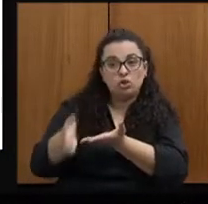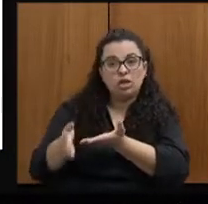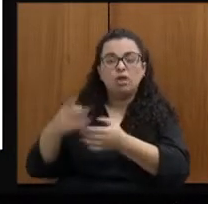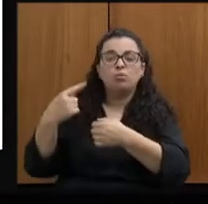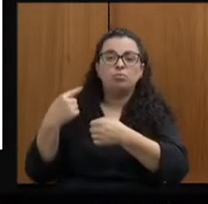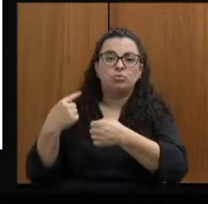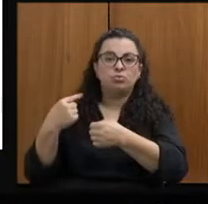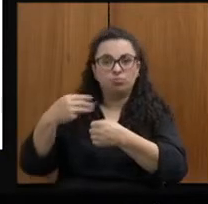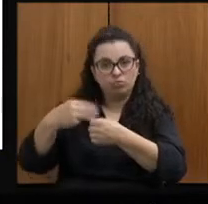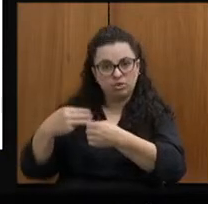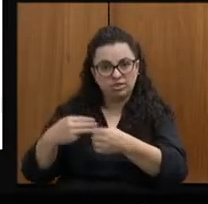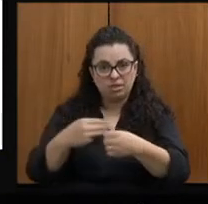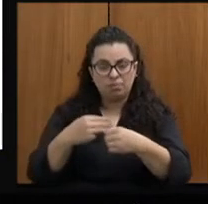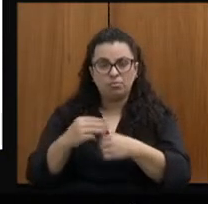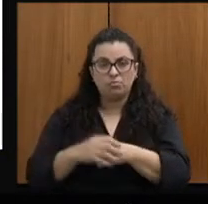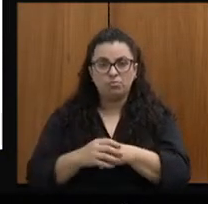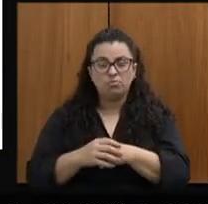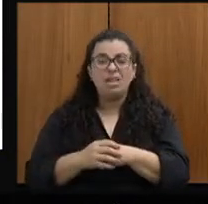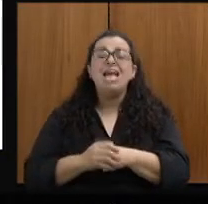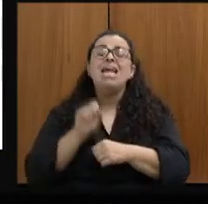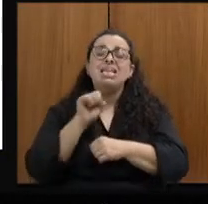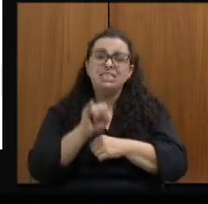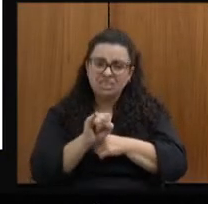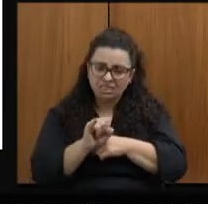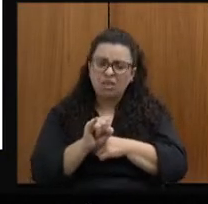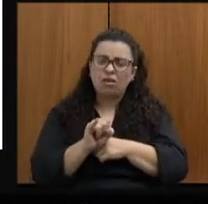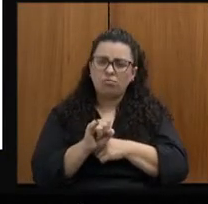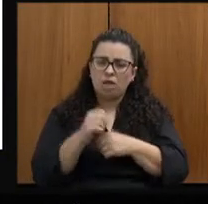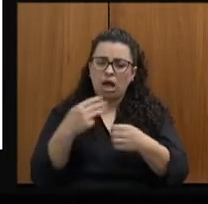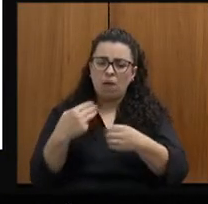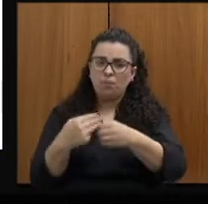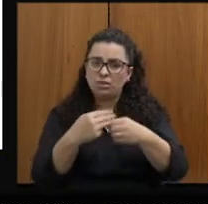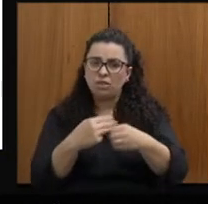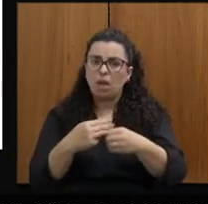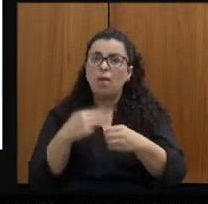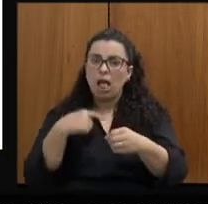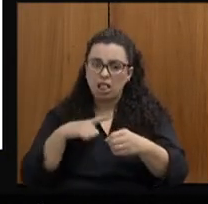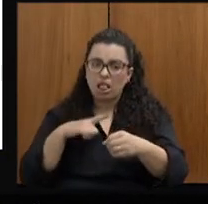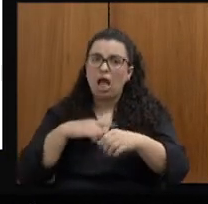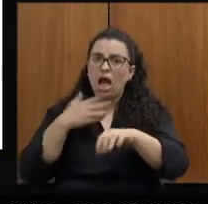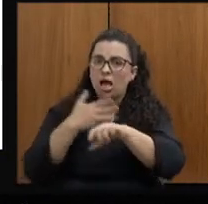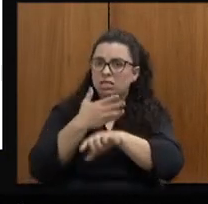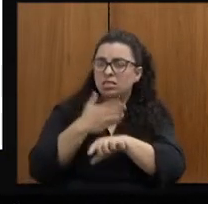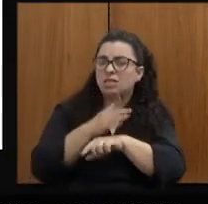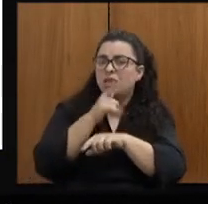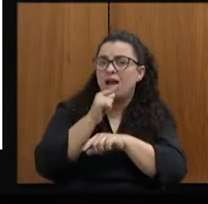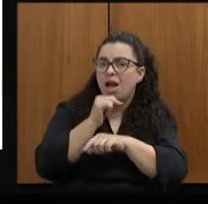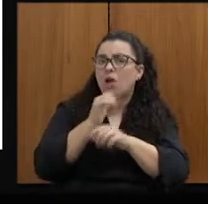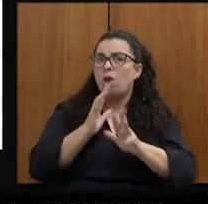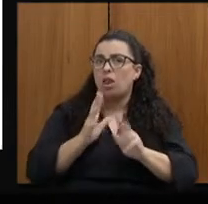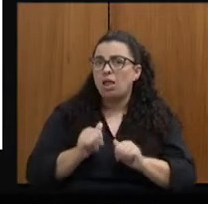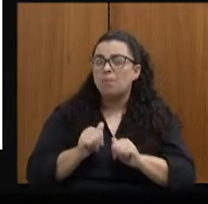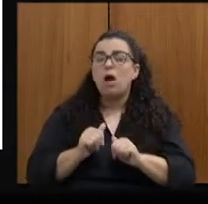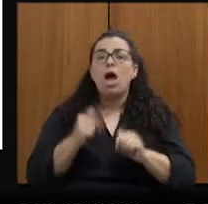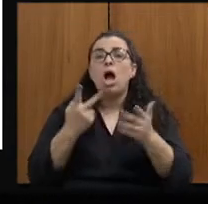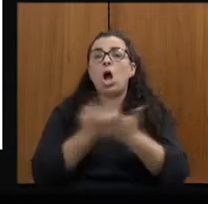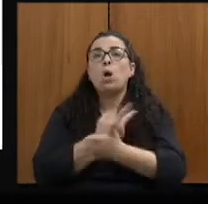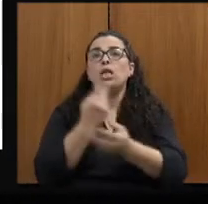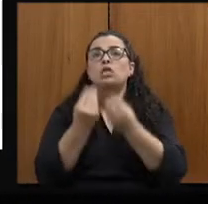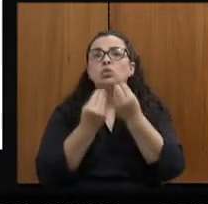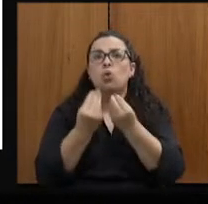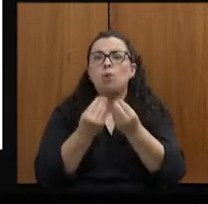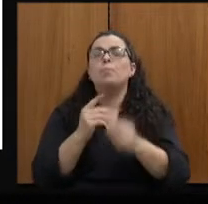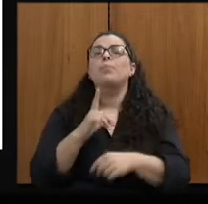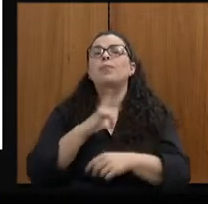Com acesso à água de qualidade, o que nós temos? Obrigado. Nós temos, em 2021, 48